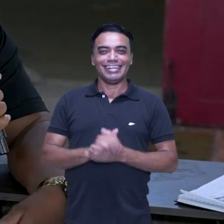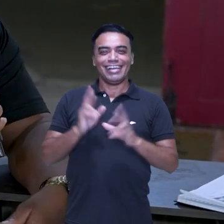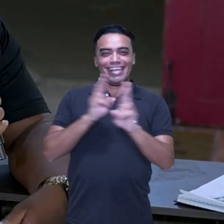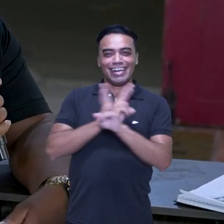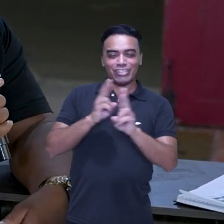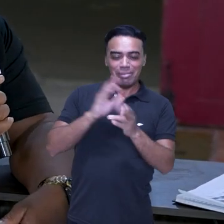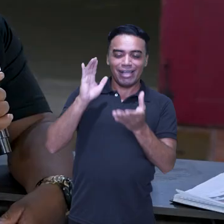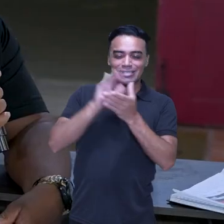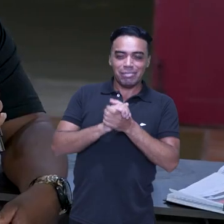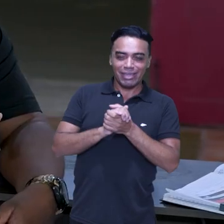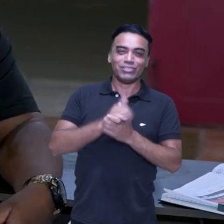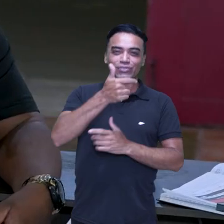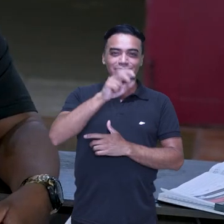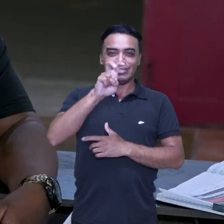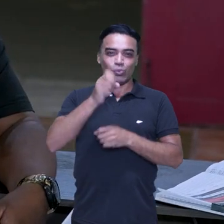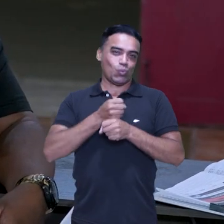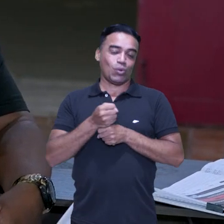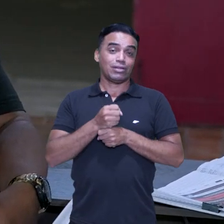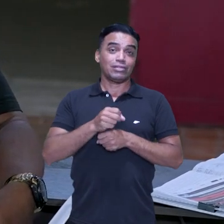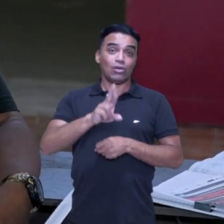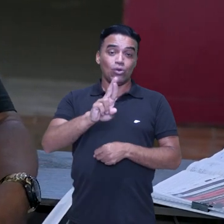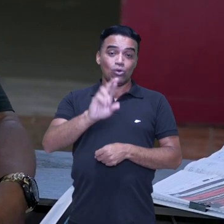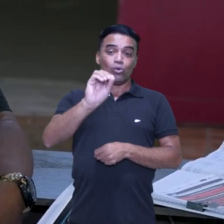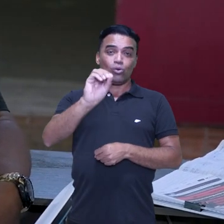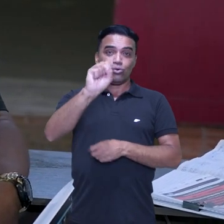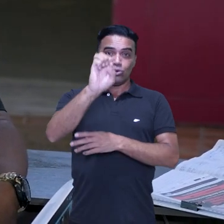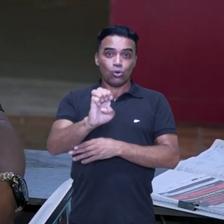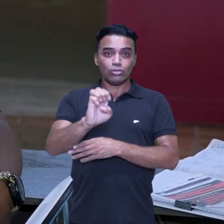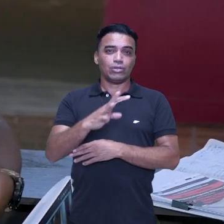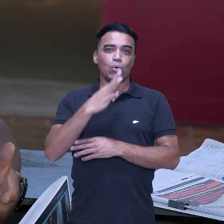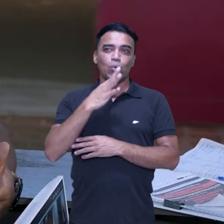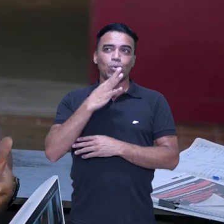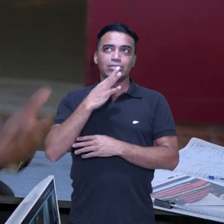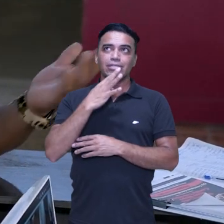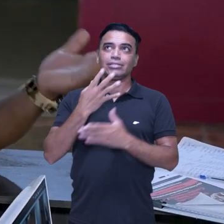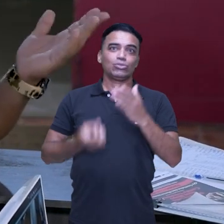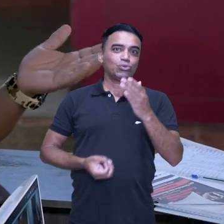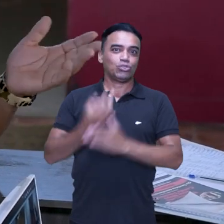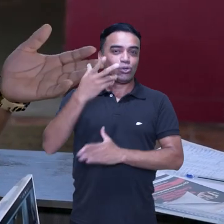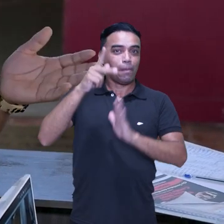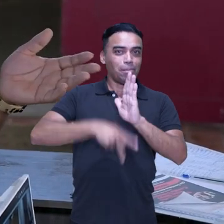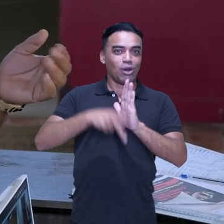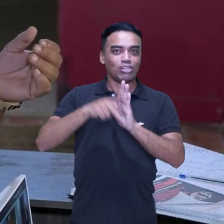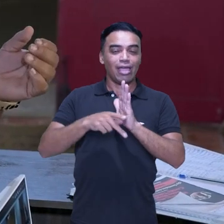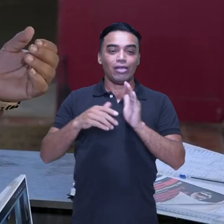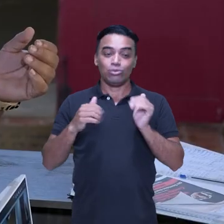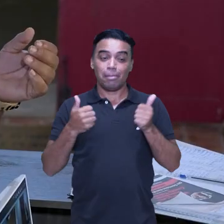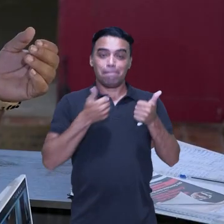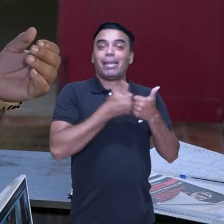de casamento. E a Rose que eu conheci, que surgiu num projeto aqui do lado dessa